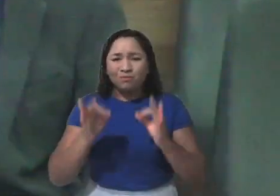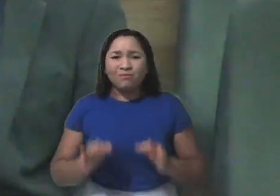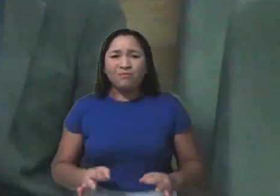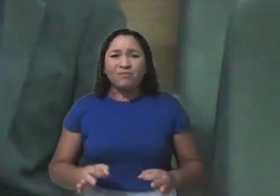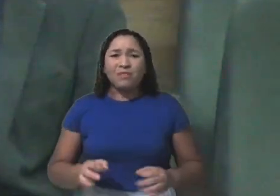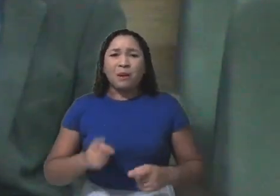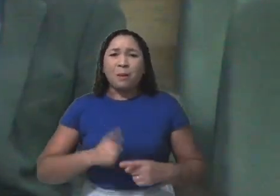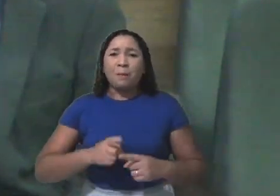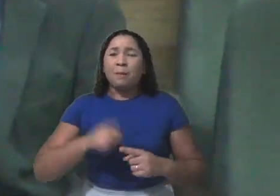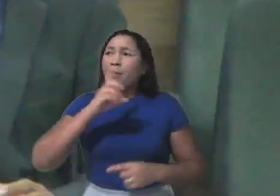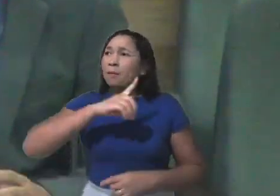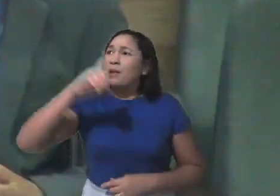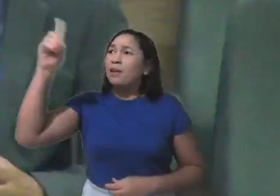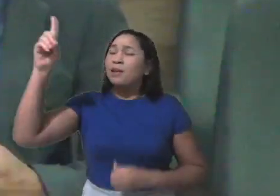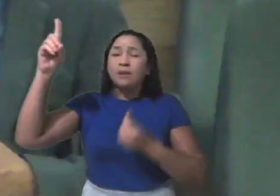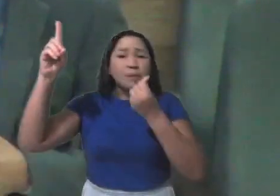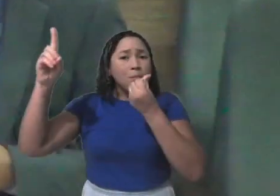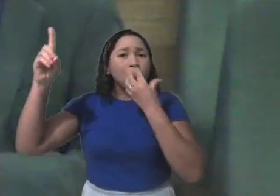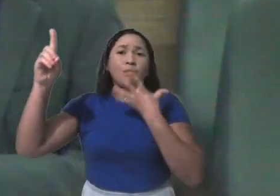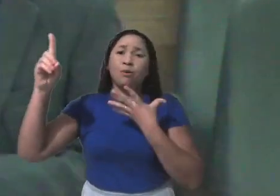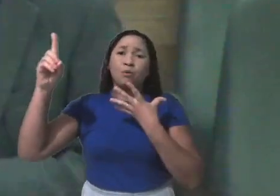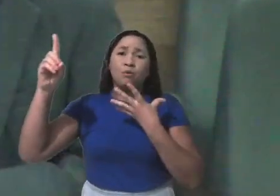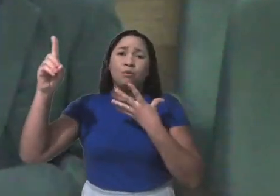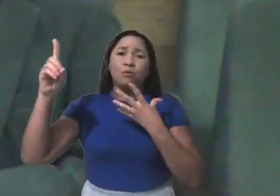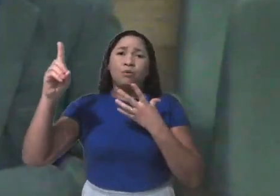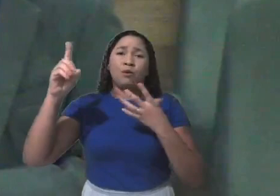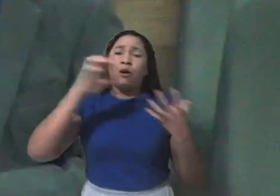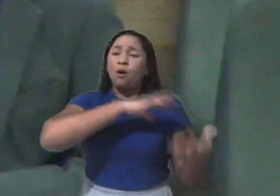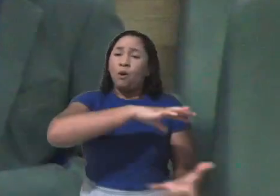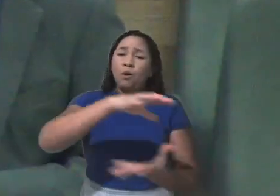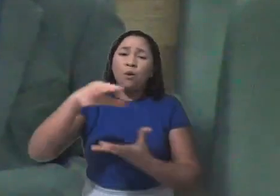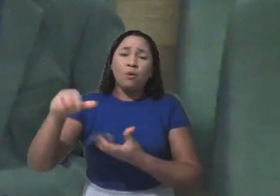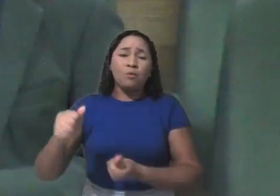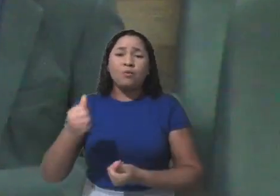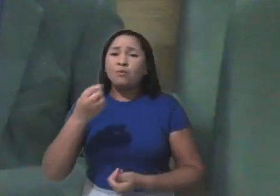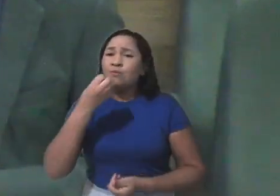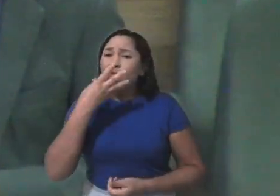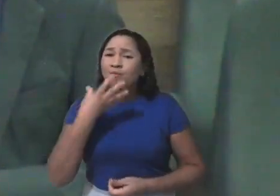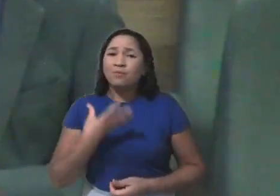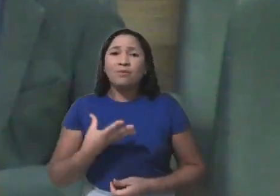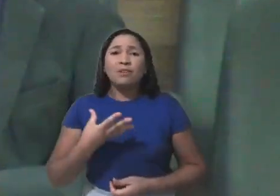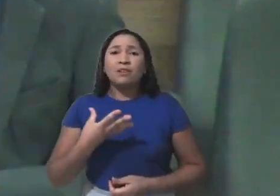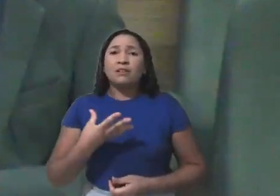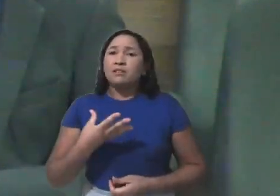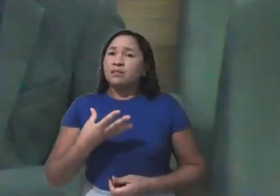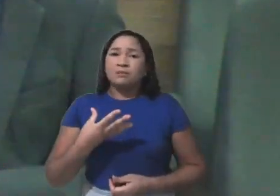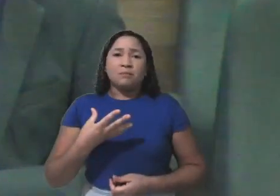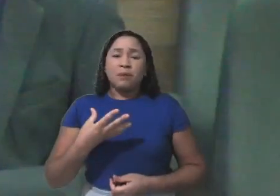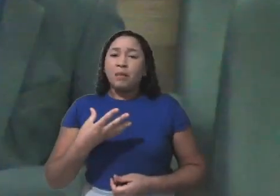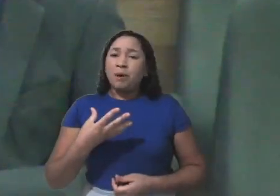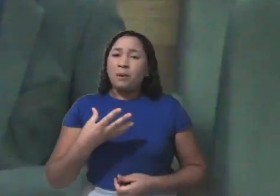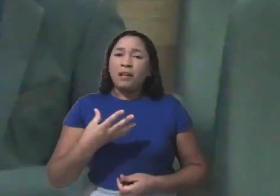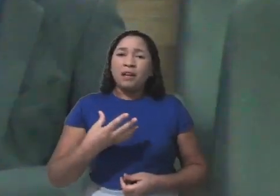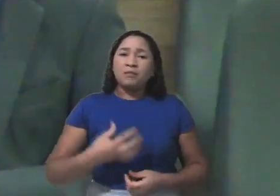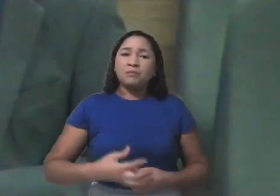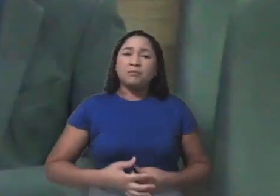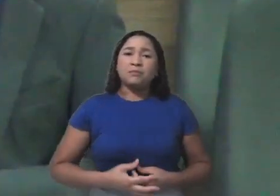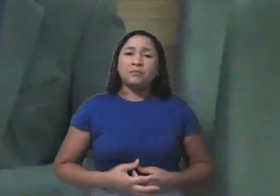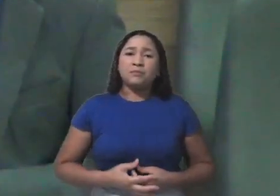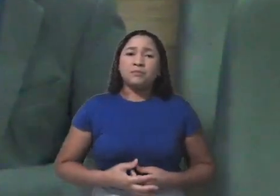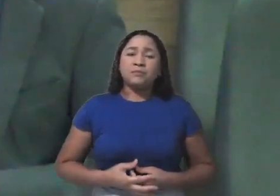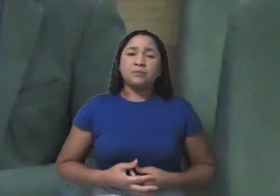é bom, o universo é bom, Deus criou o universo, então não pode haver mal, não pode haver sofrimento no